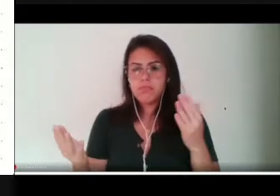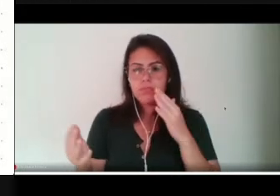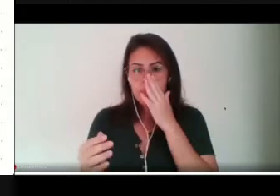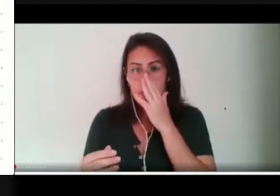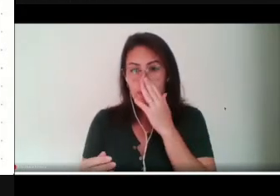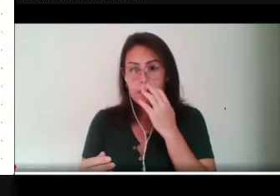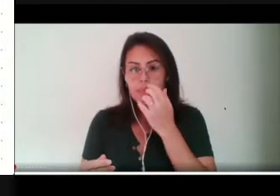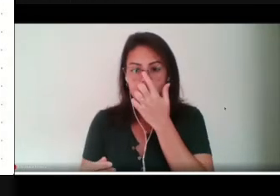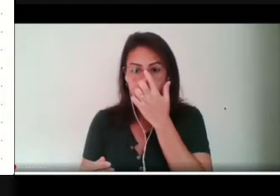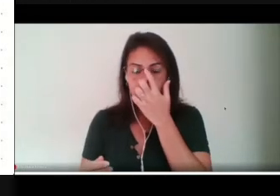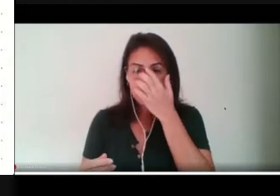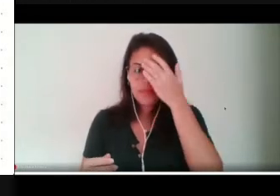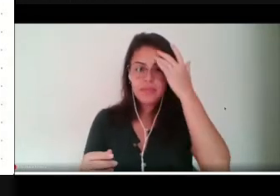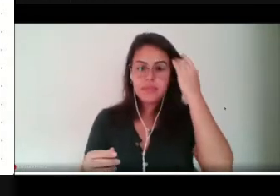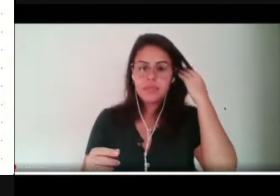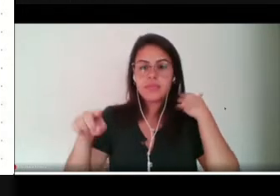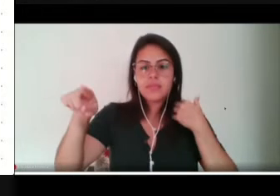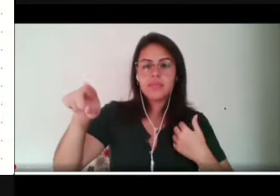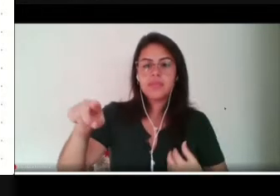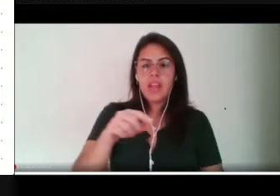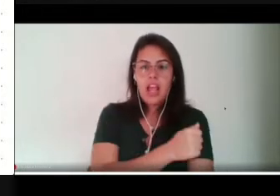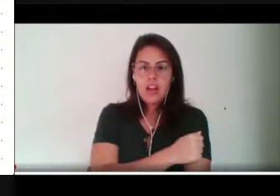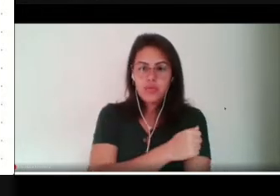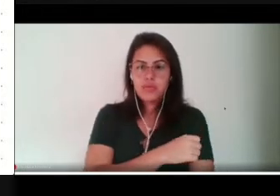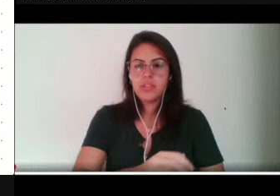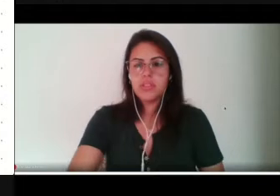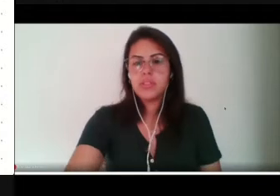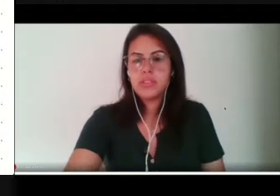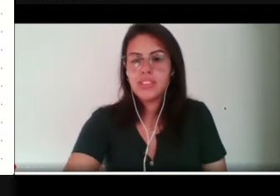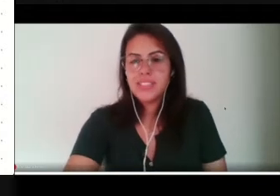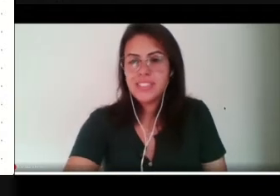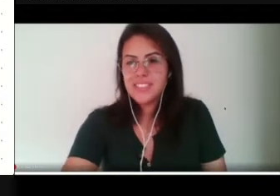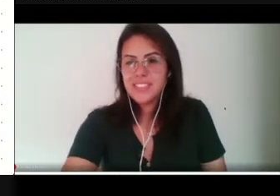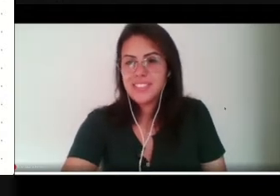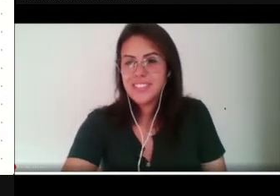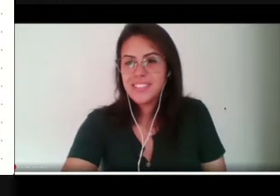Pode falar, pode falar. Pode falar.